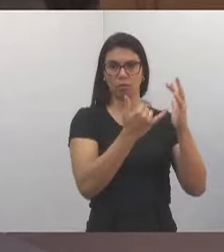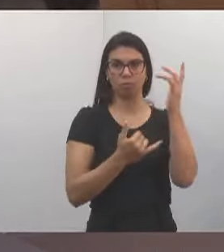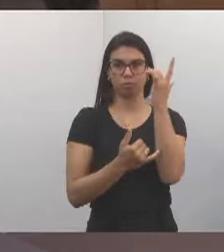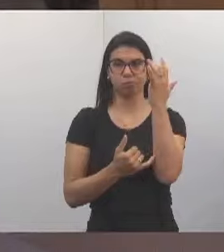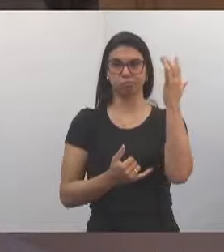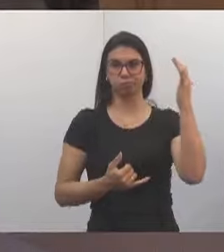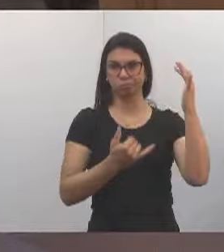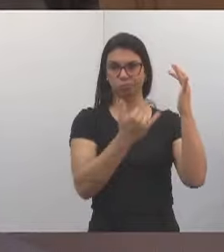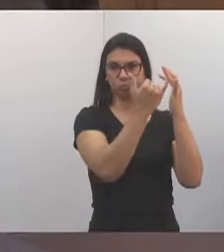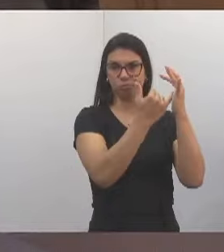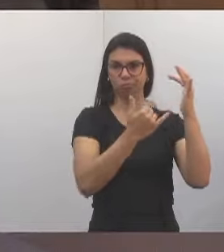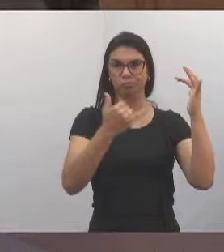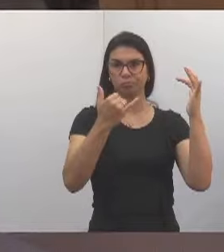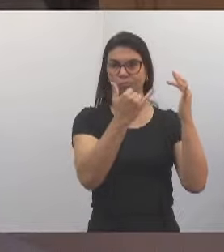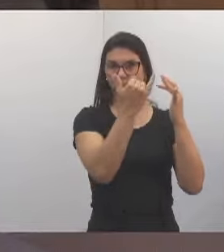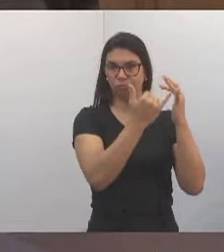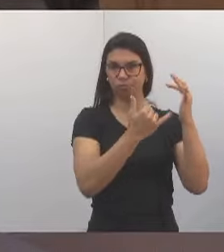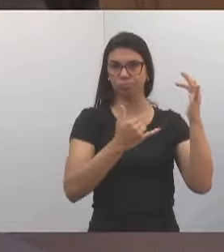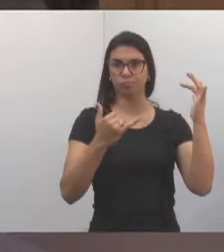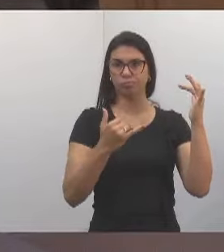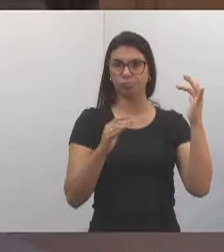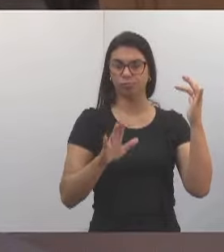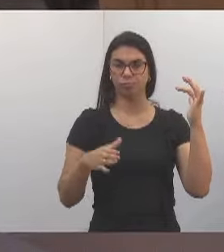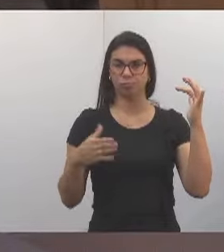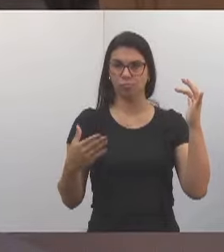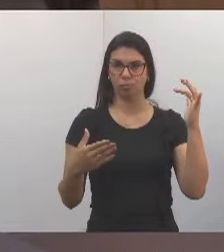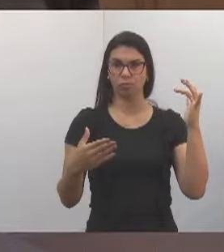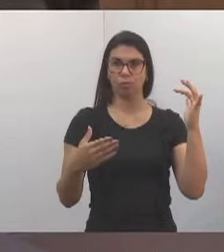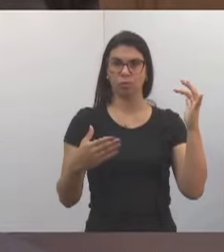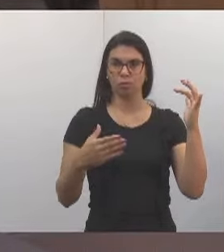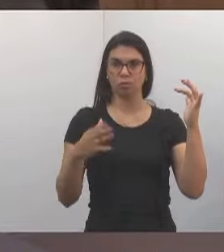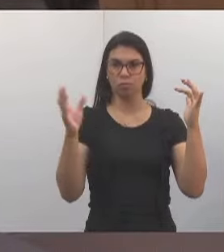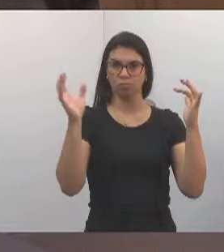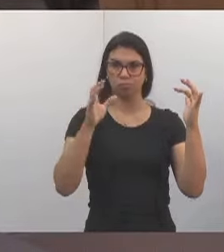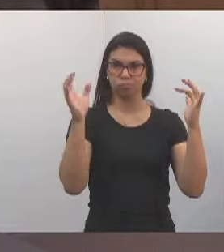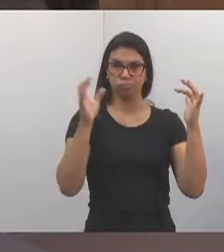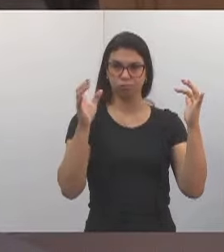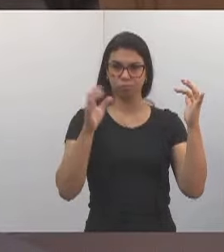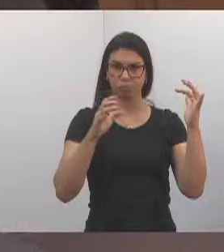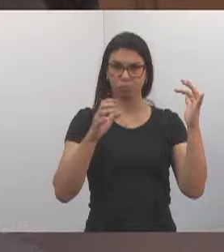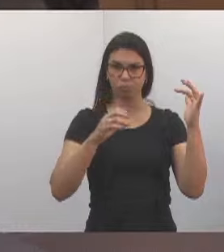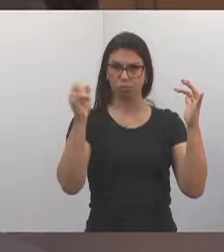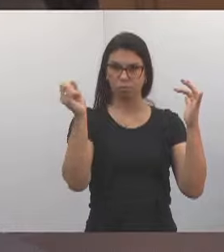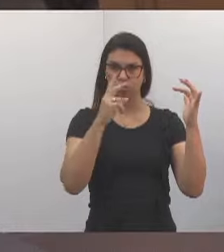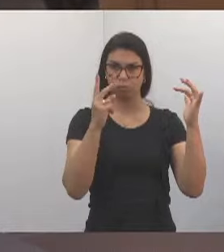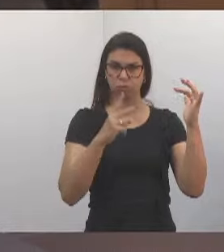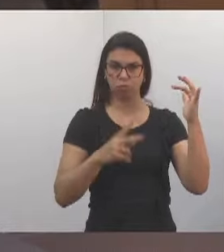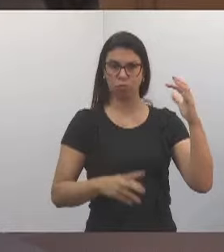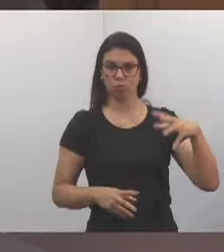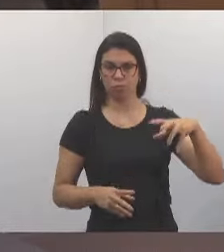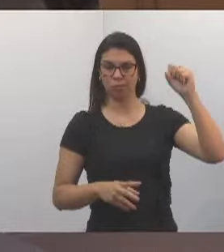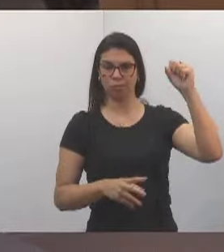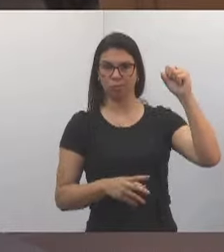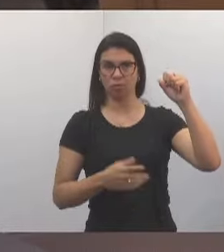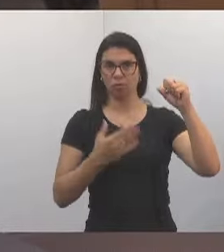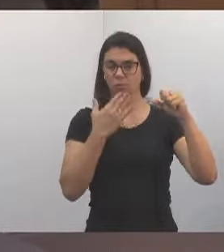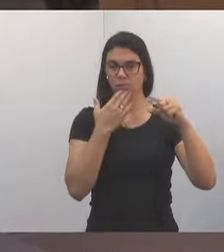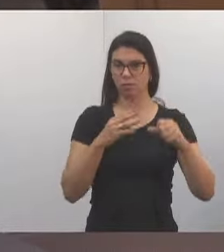árvore e quando bate os fios, cabe energia para os moradores. Então, eu peço que a IDP